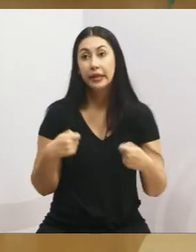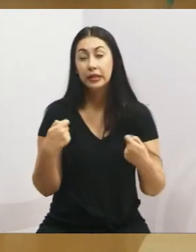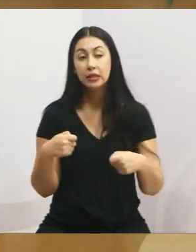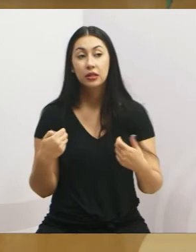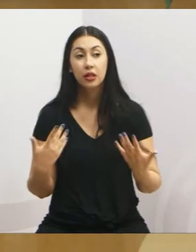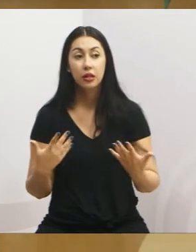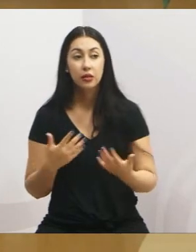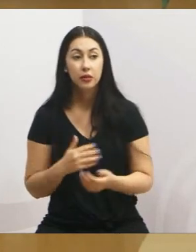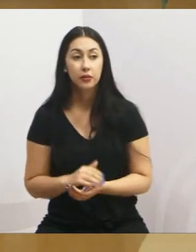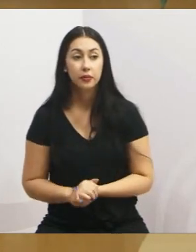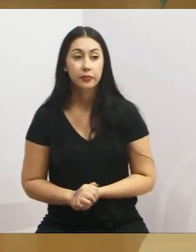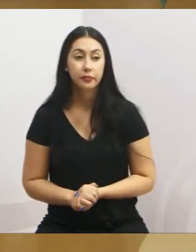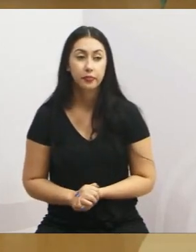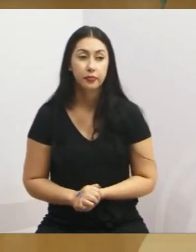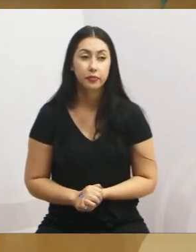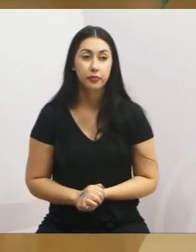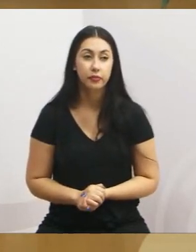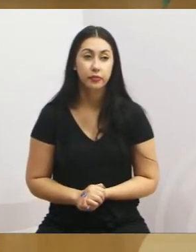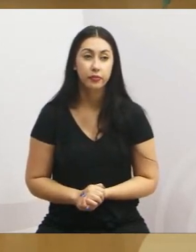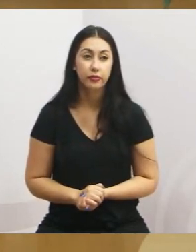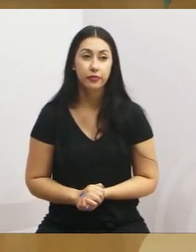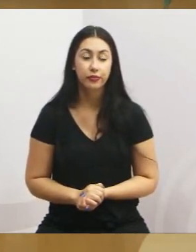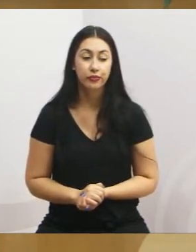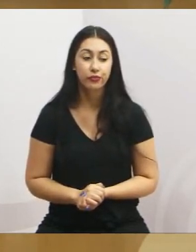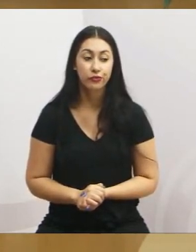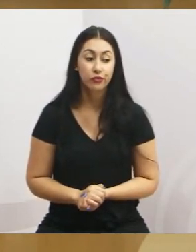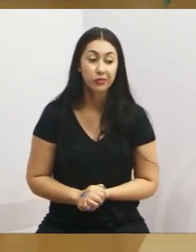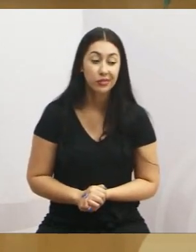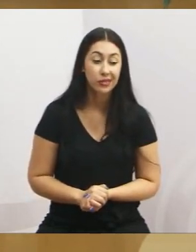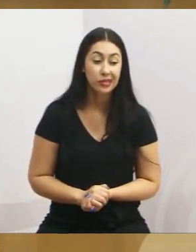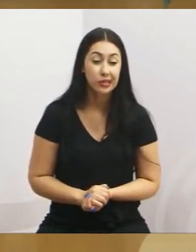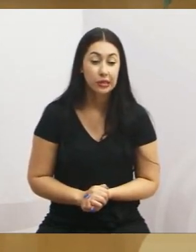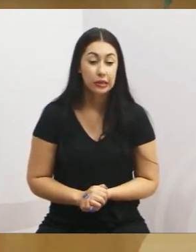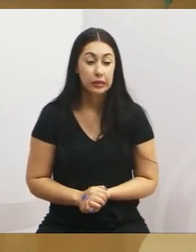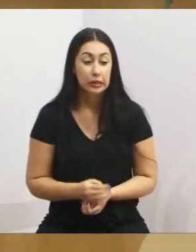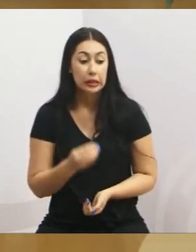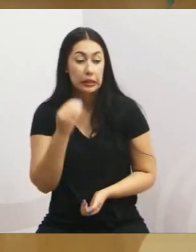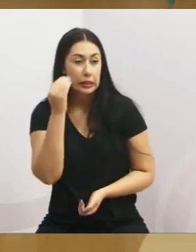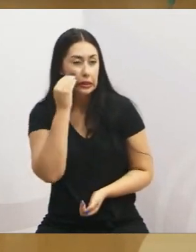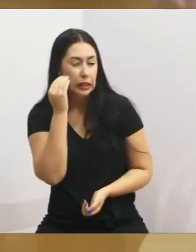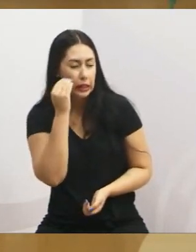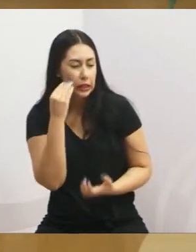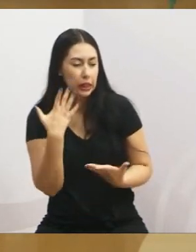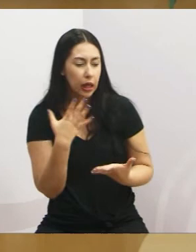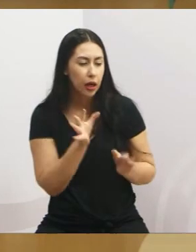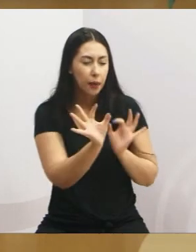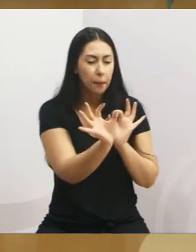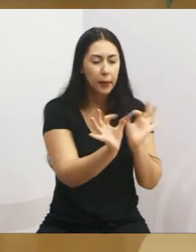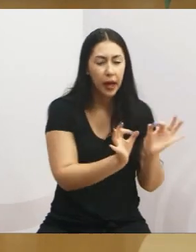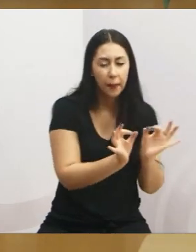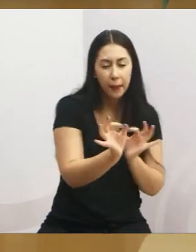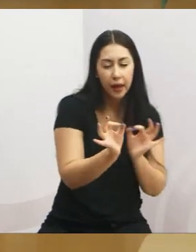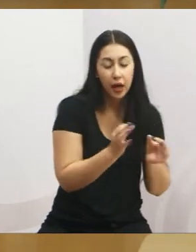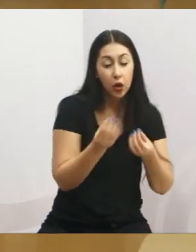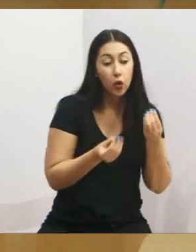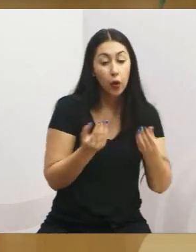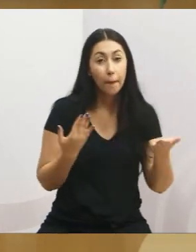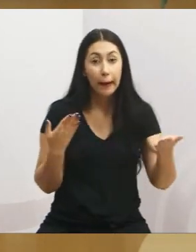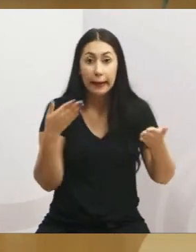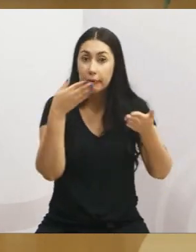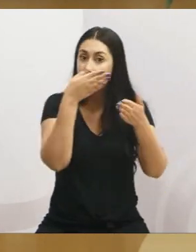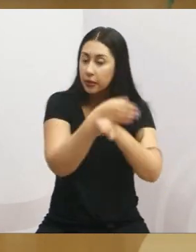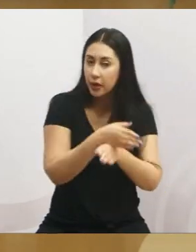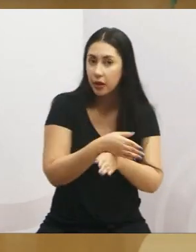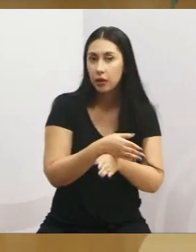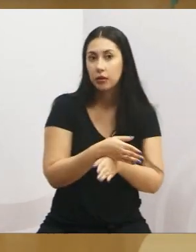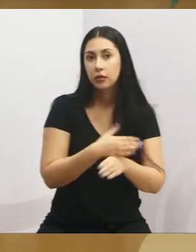de forma até improvisada, criar um acesso lá pelo fundo para adentrarem as suas